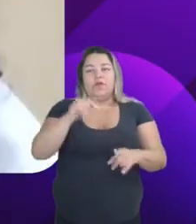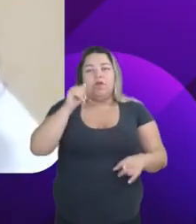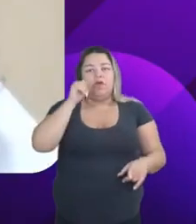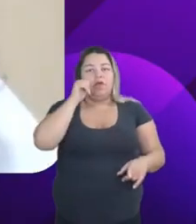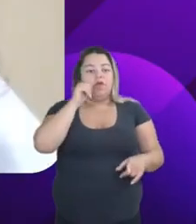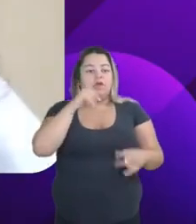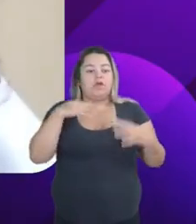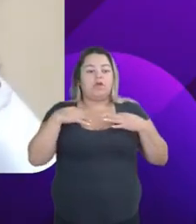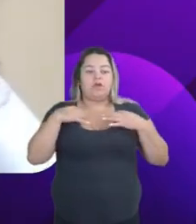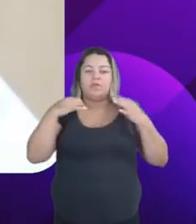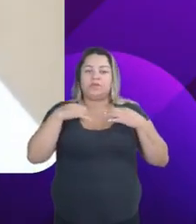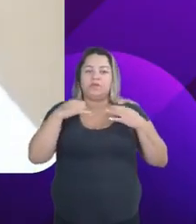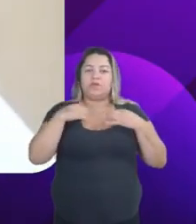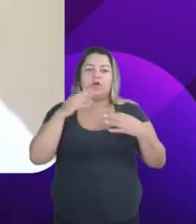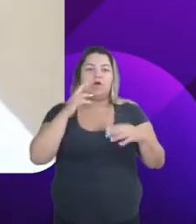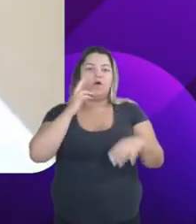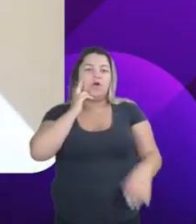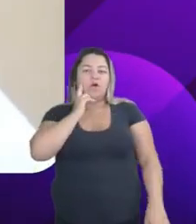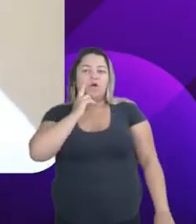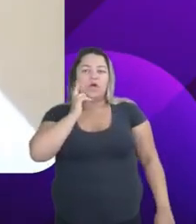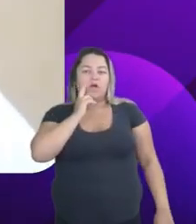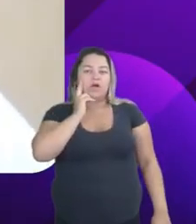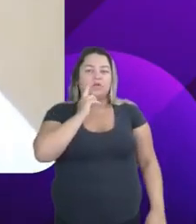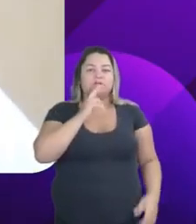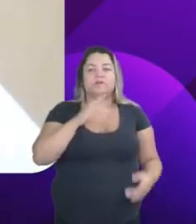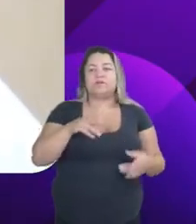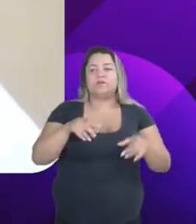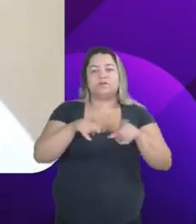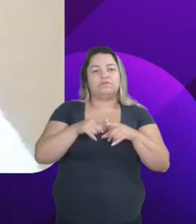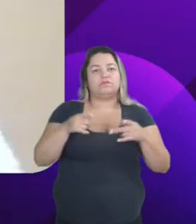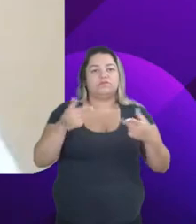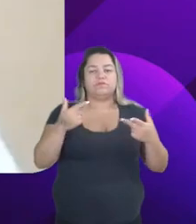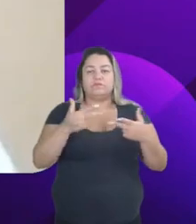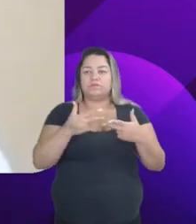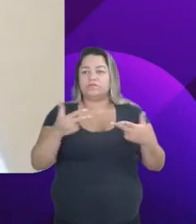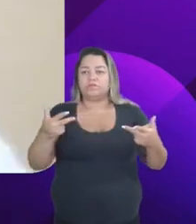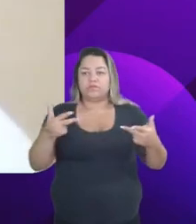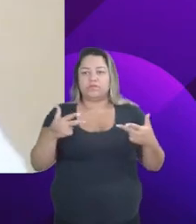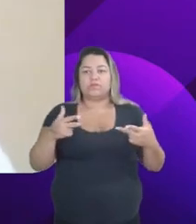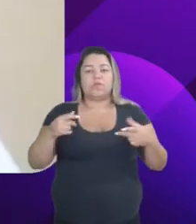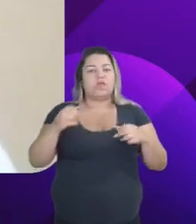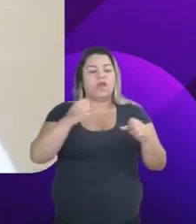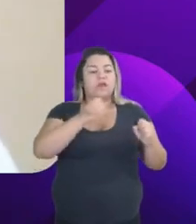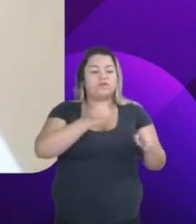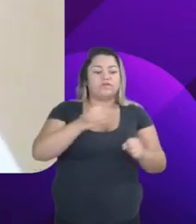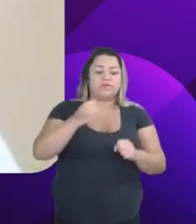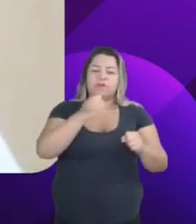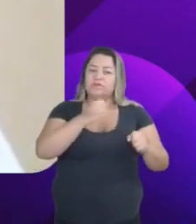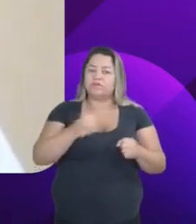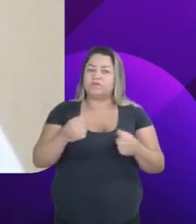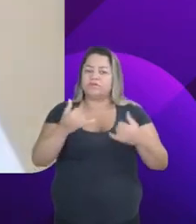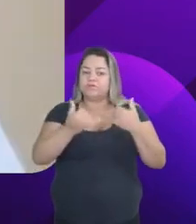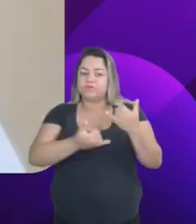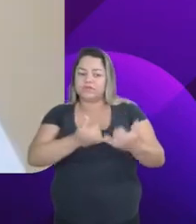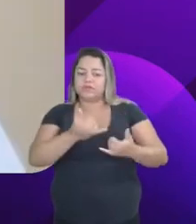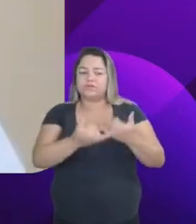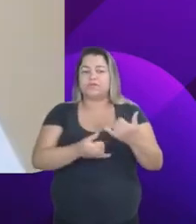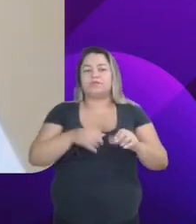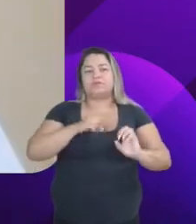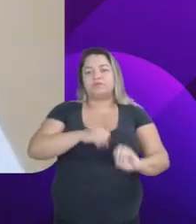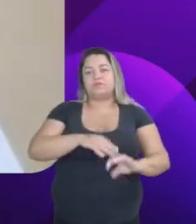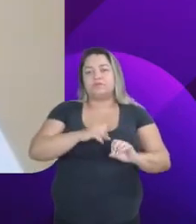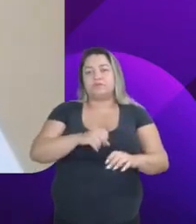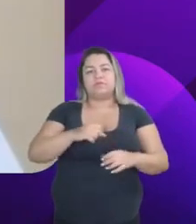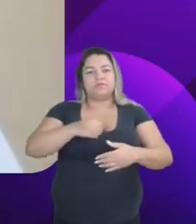rosas, bonecas com mamadeira, fraldinha, vassourinhas, pecinhas para poder a gente ensinar a